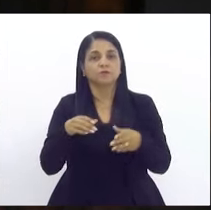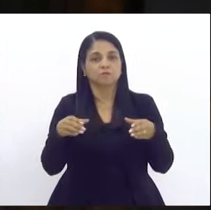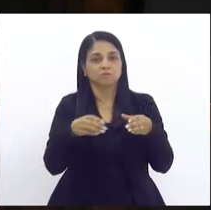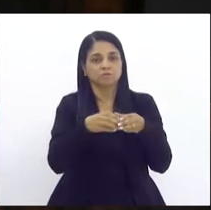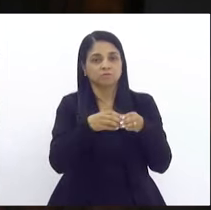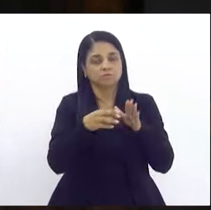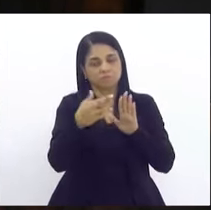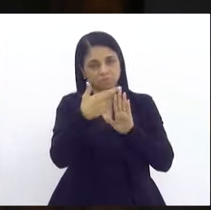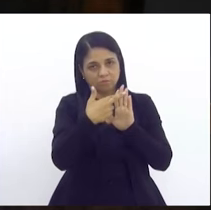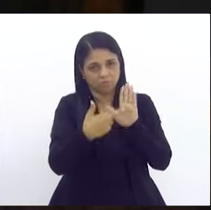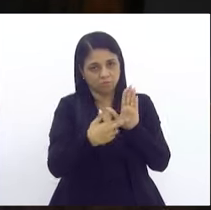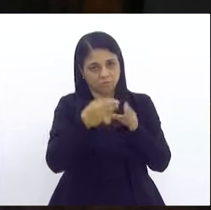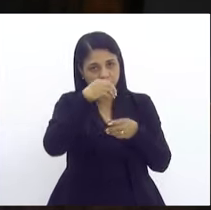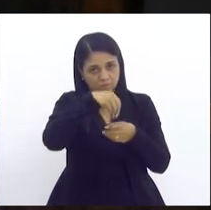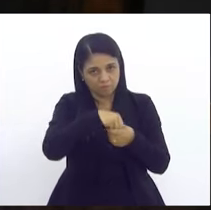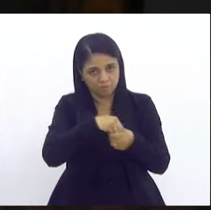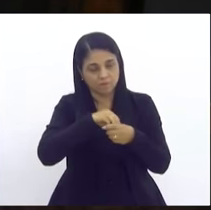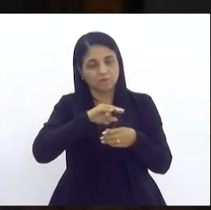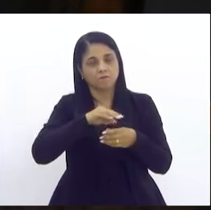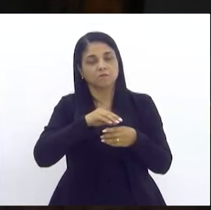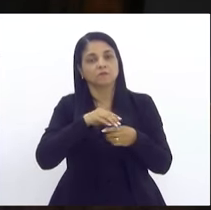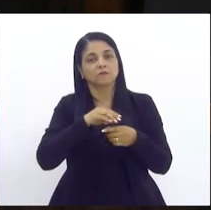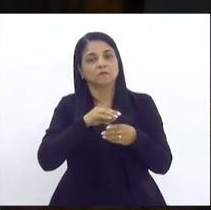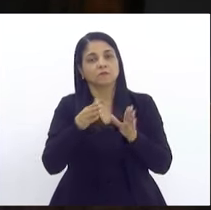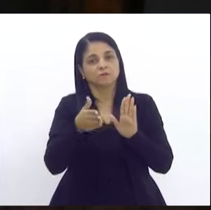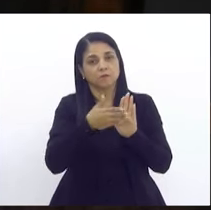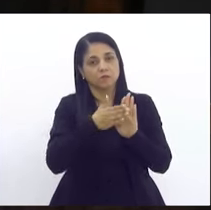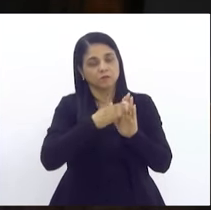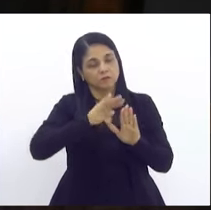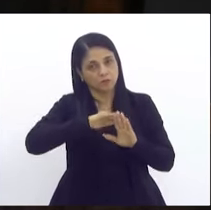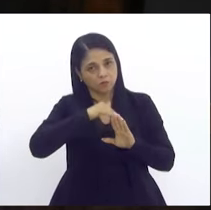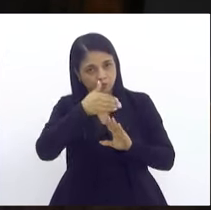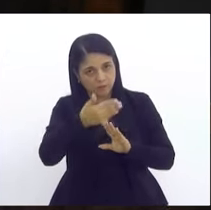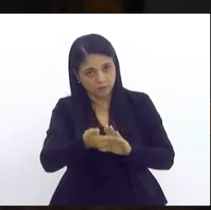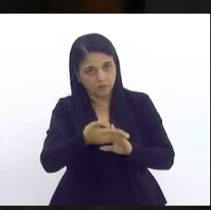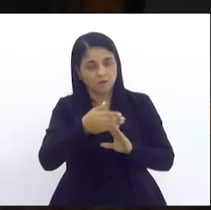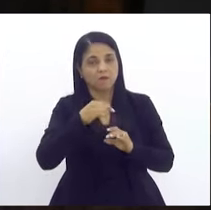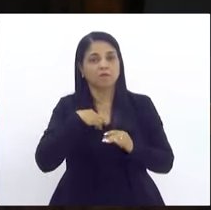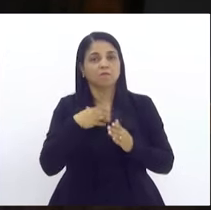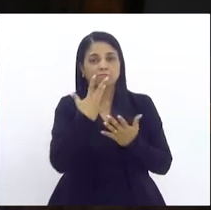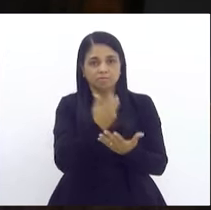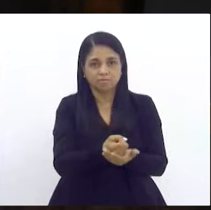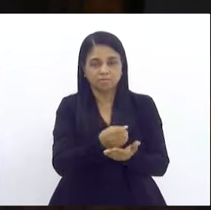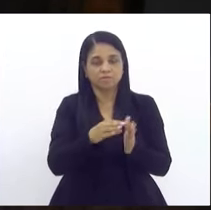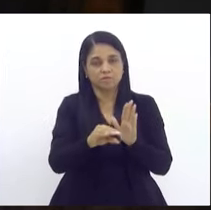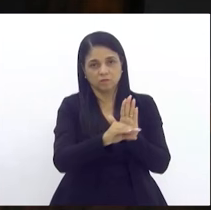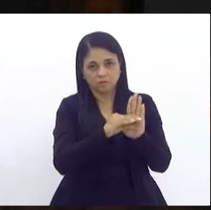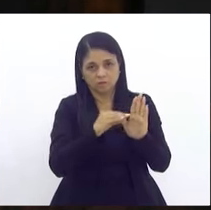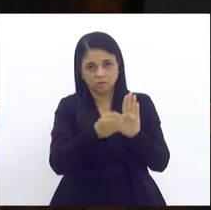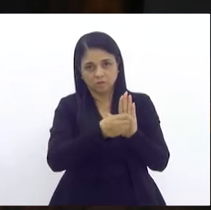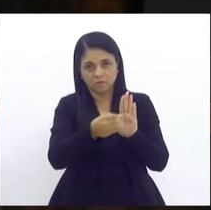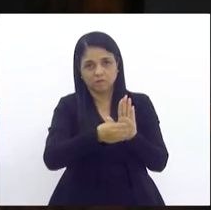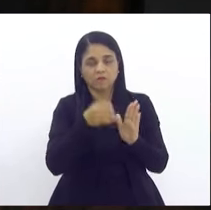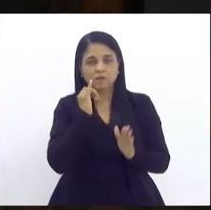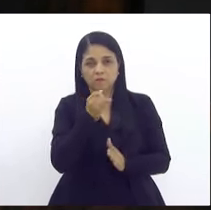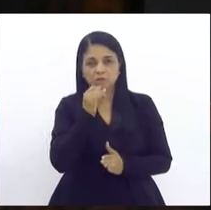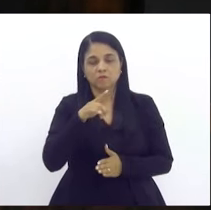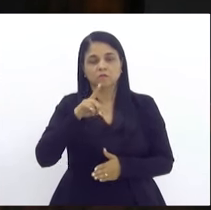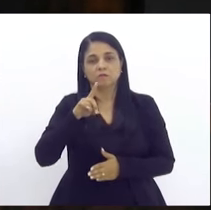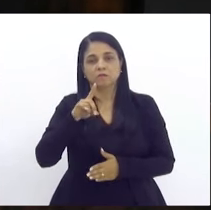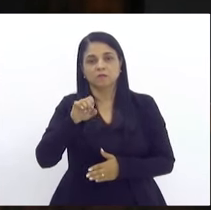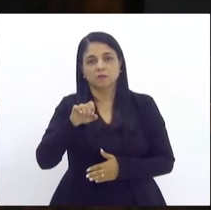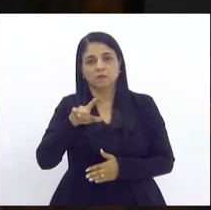Normas Externas, Normas Internas e Proposição Externa, favorável, com emenda. Relator, deputado Guilherme